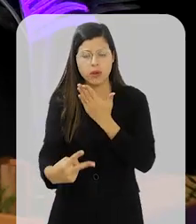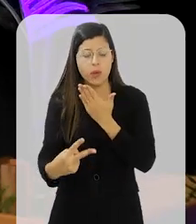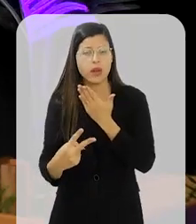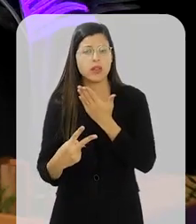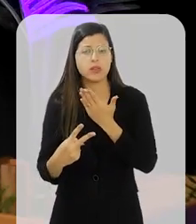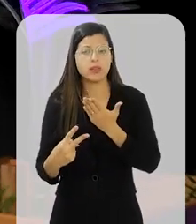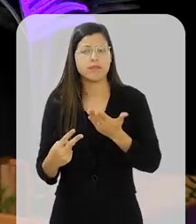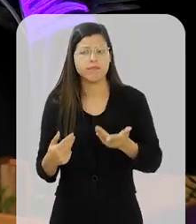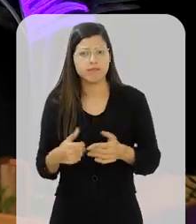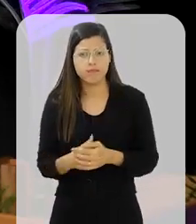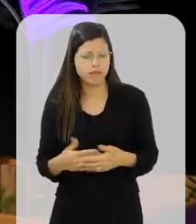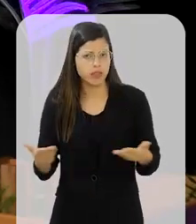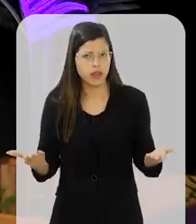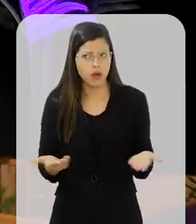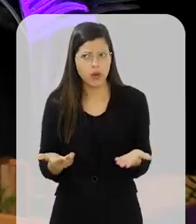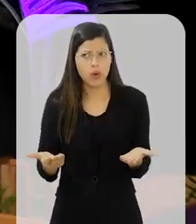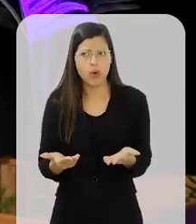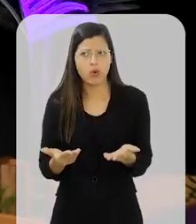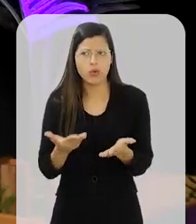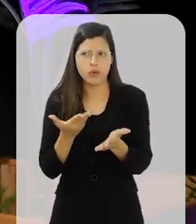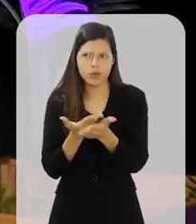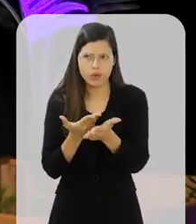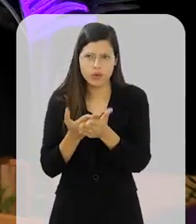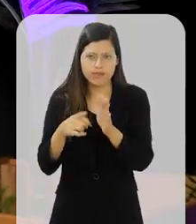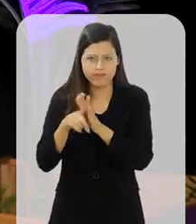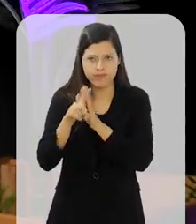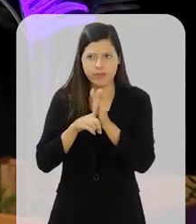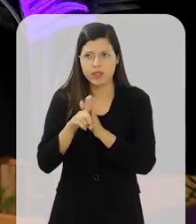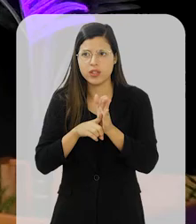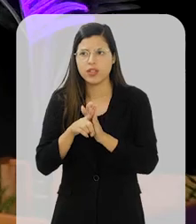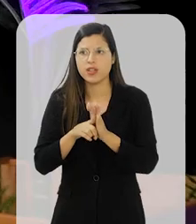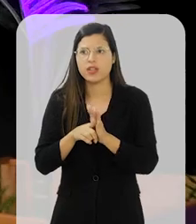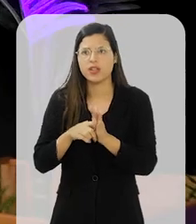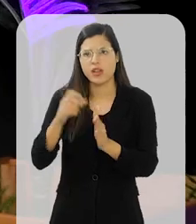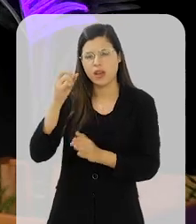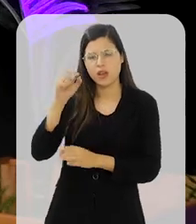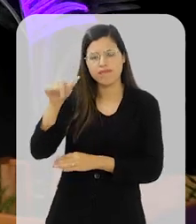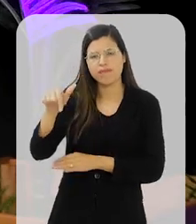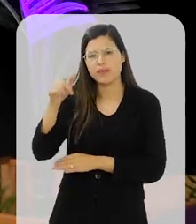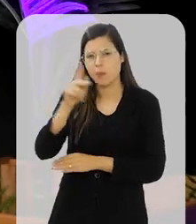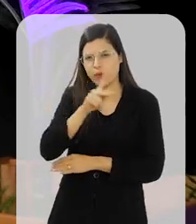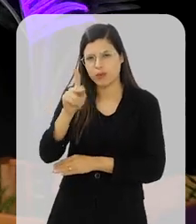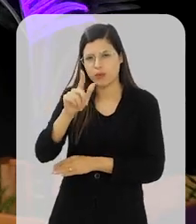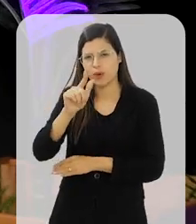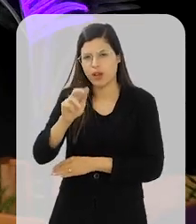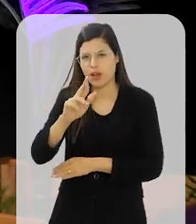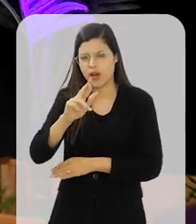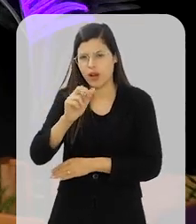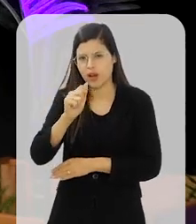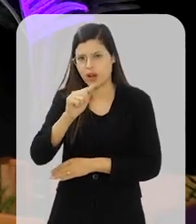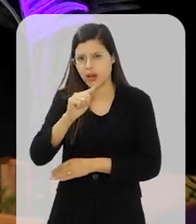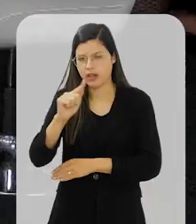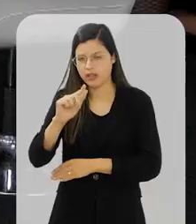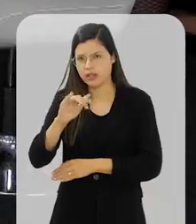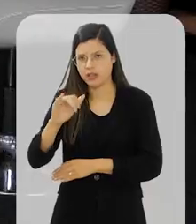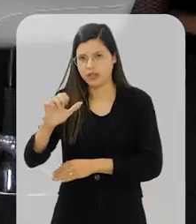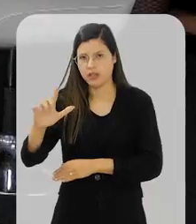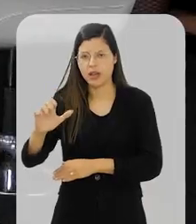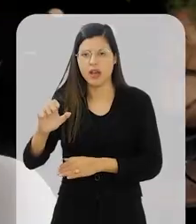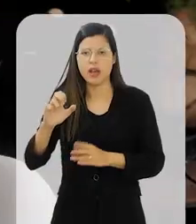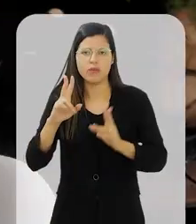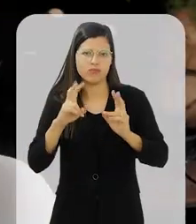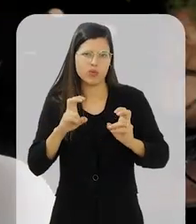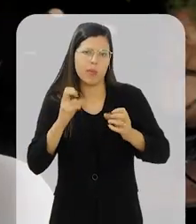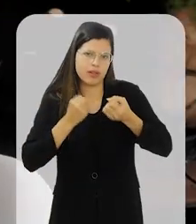mais recentemente, o estudo, a expertise da professora Grazielli no sistema nervoso central. Na questão da ansiedade,